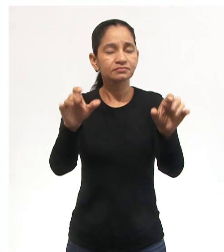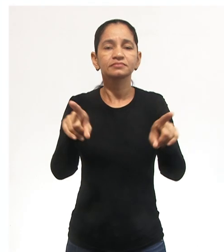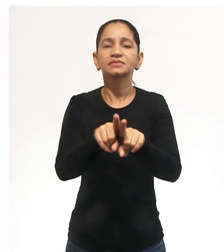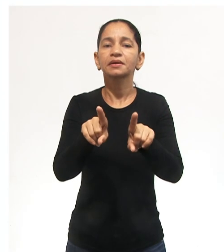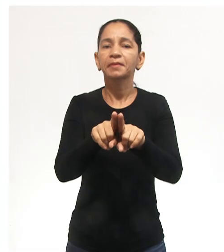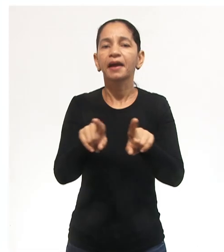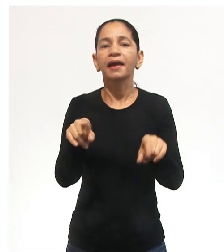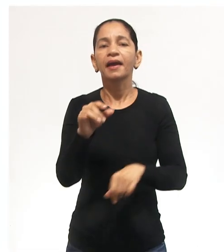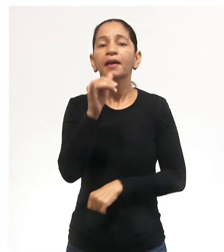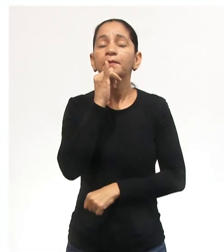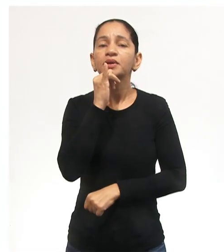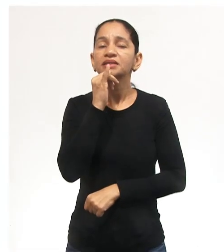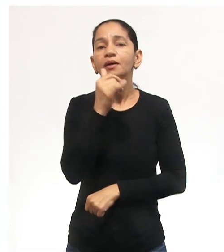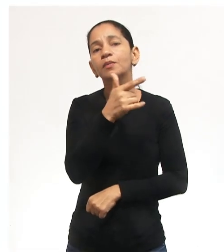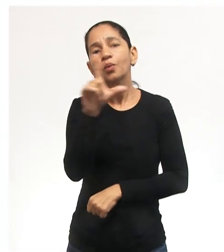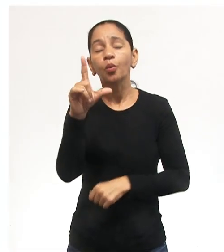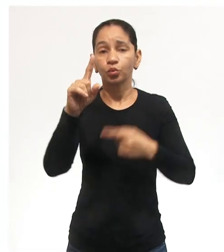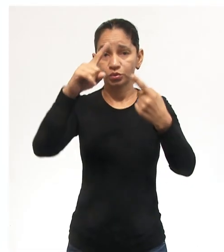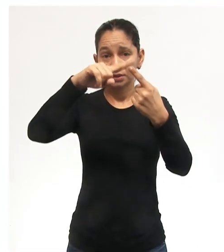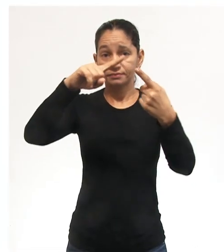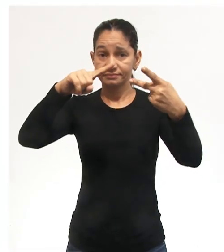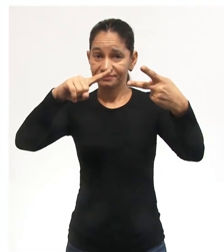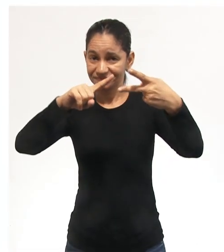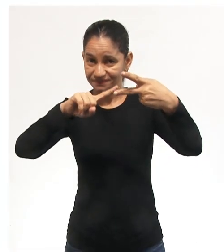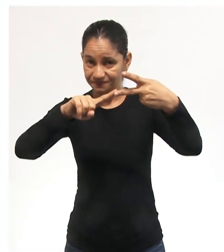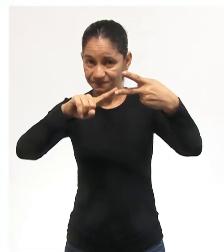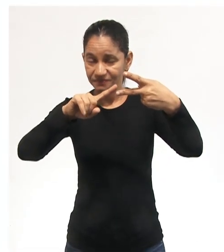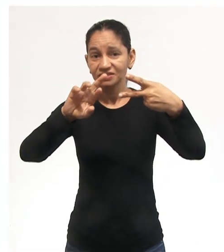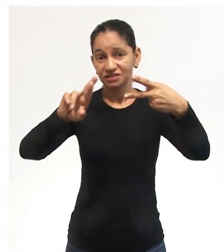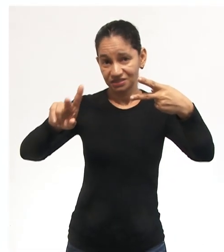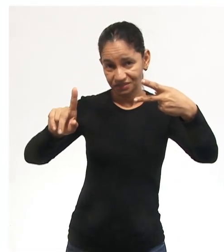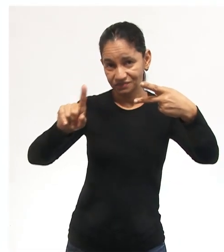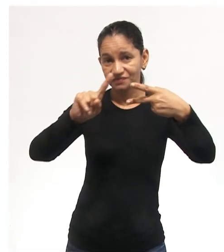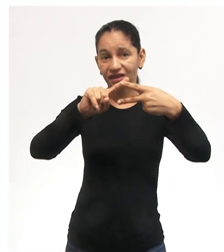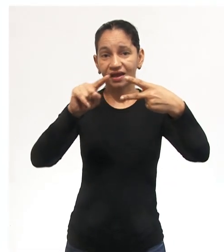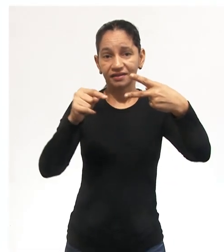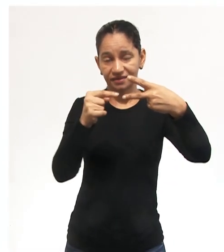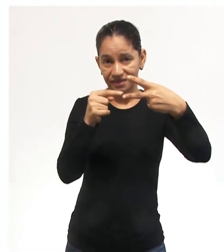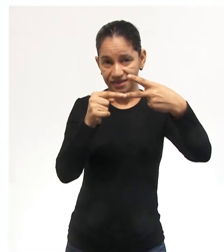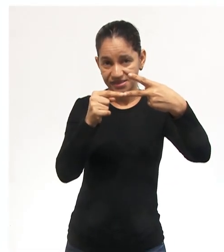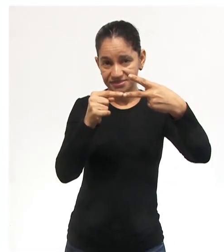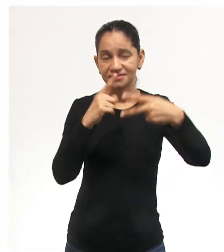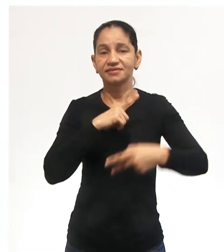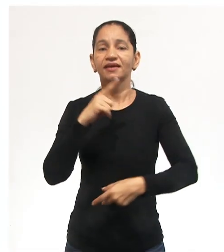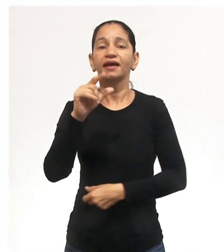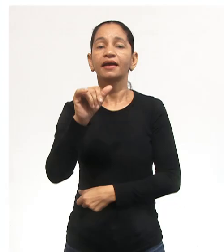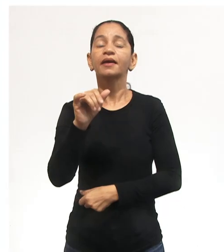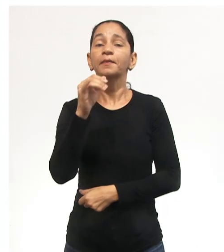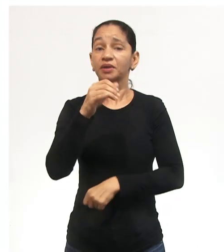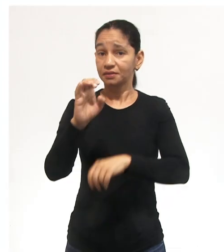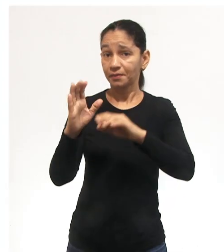A empresa, um outro tipo de comércio eletrônico é empresa